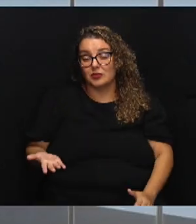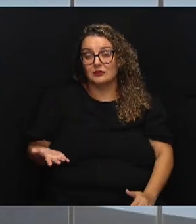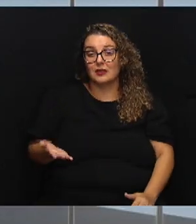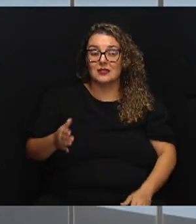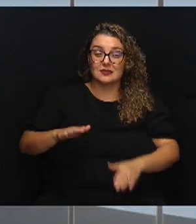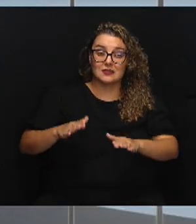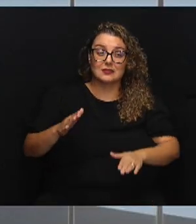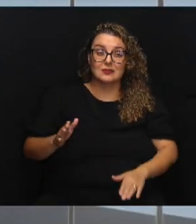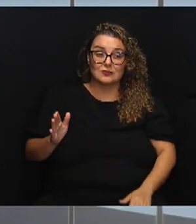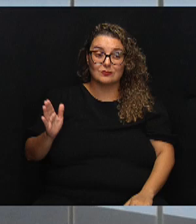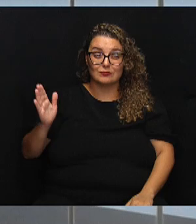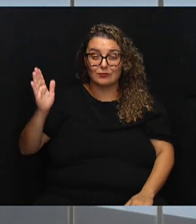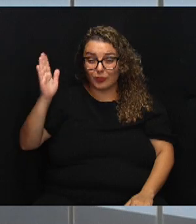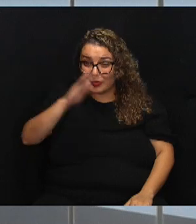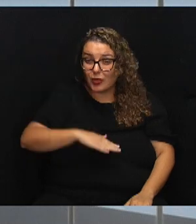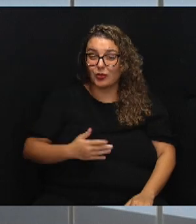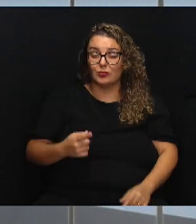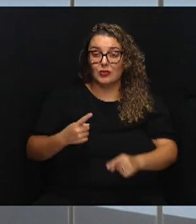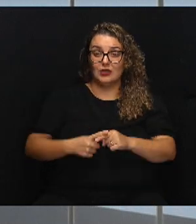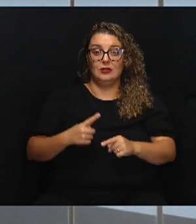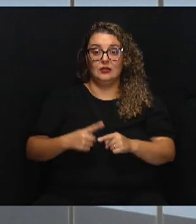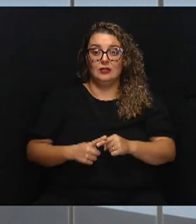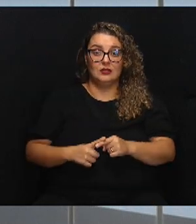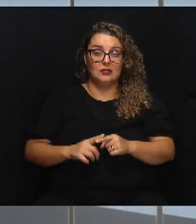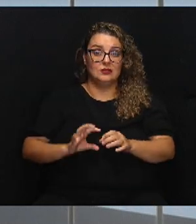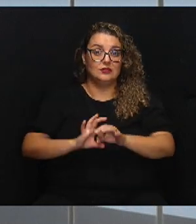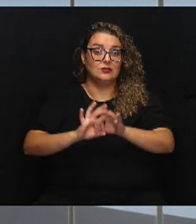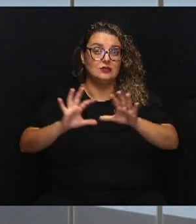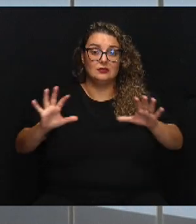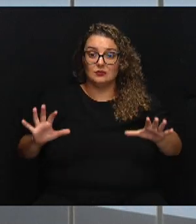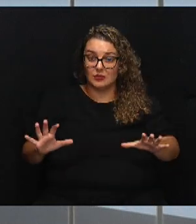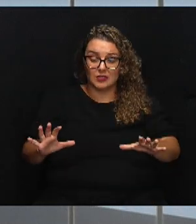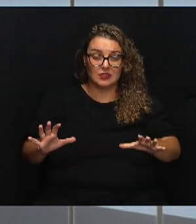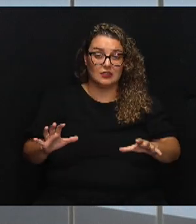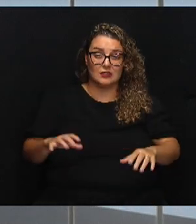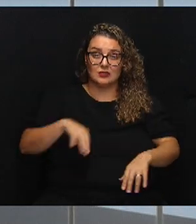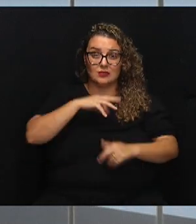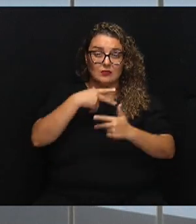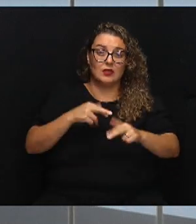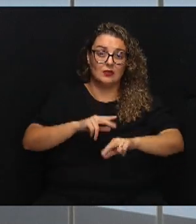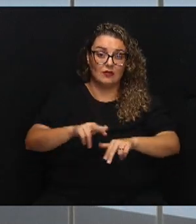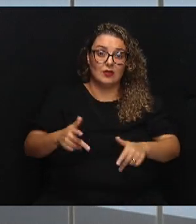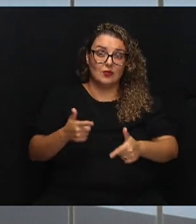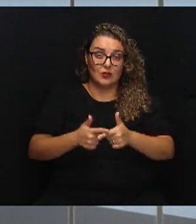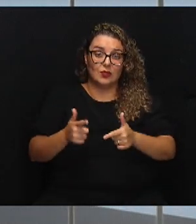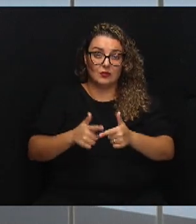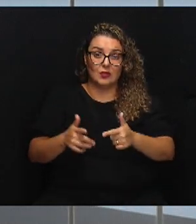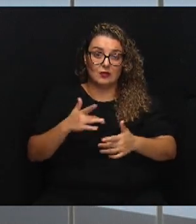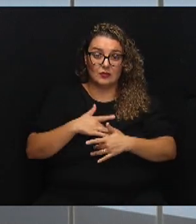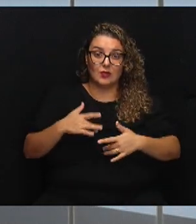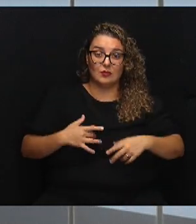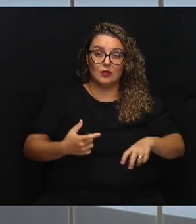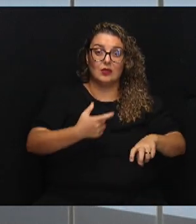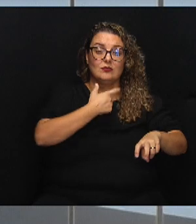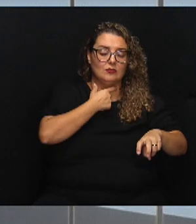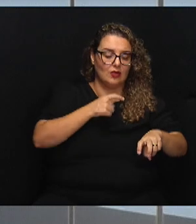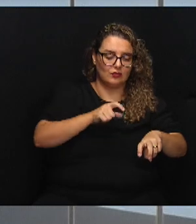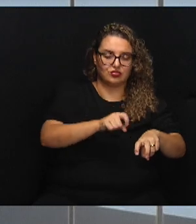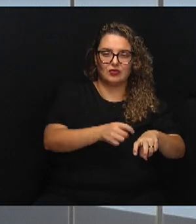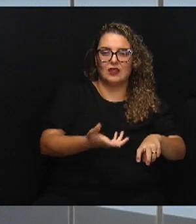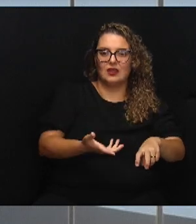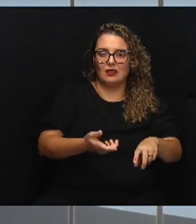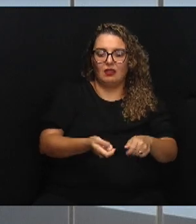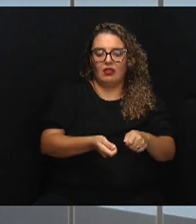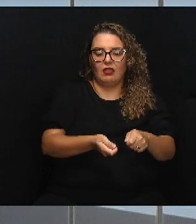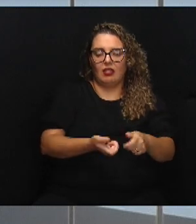nossa experiência, porque você tira toda a liberdade do animal, ele tem um monte de problema de saúde que vem com o acorrentamento, confinamento